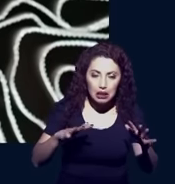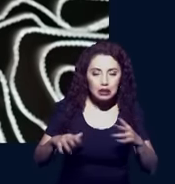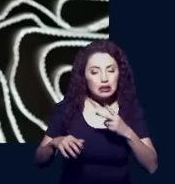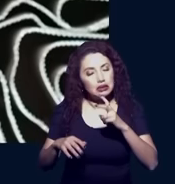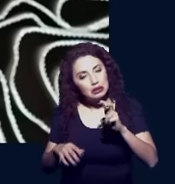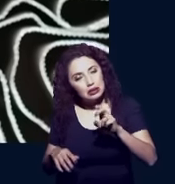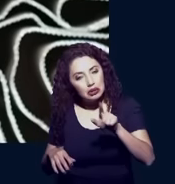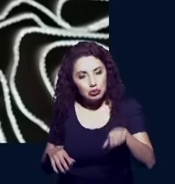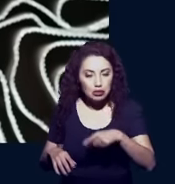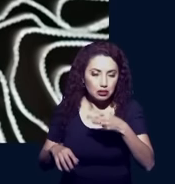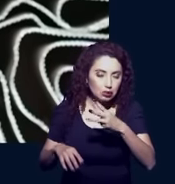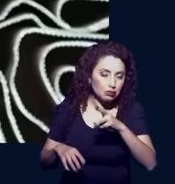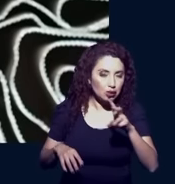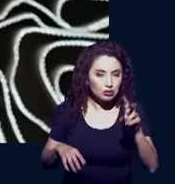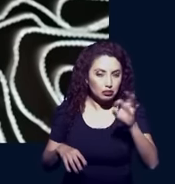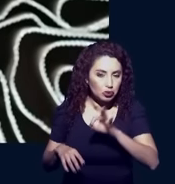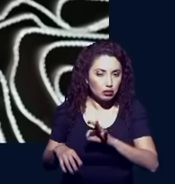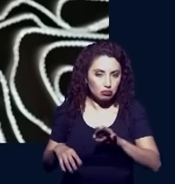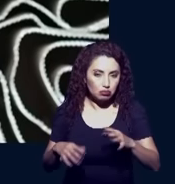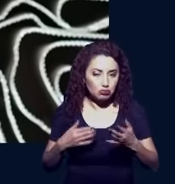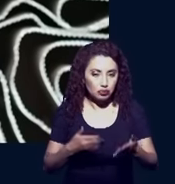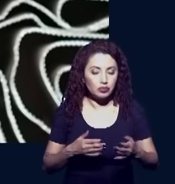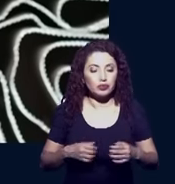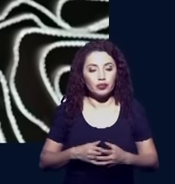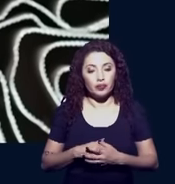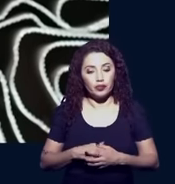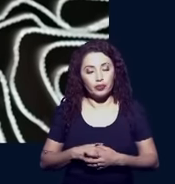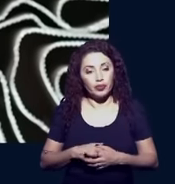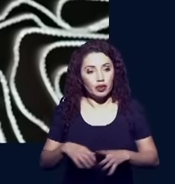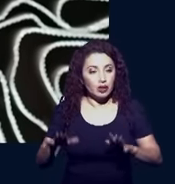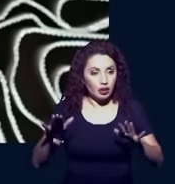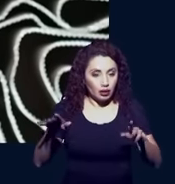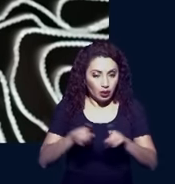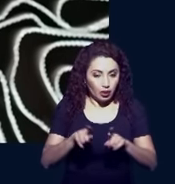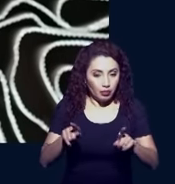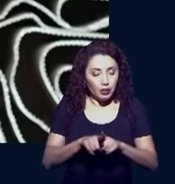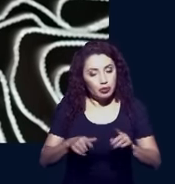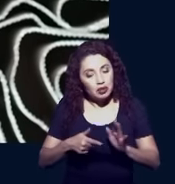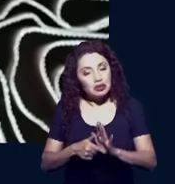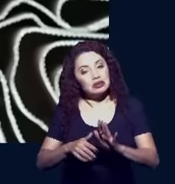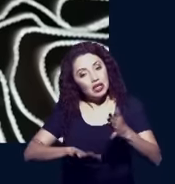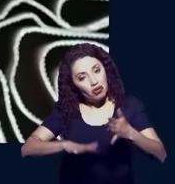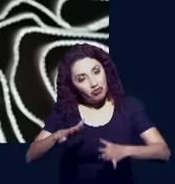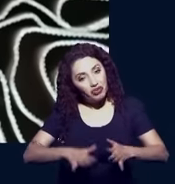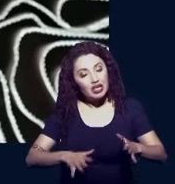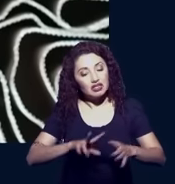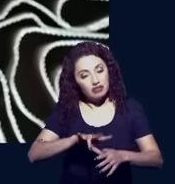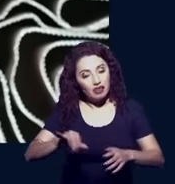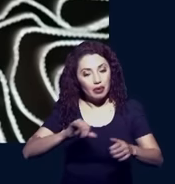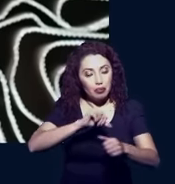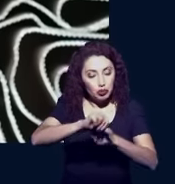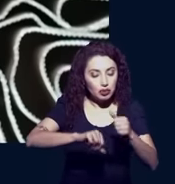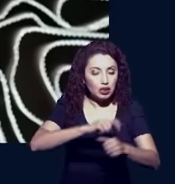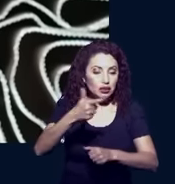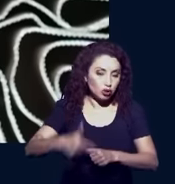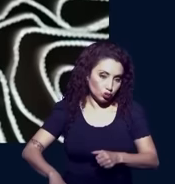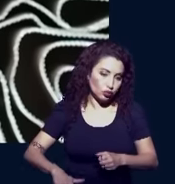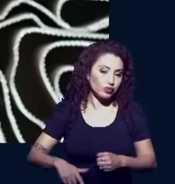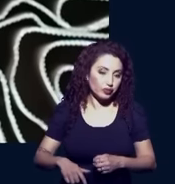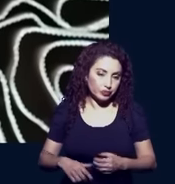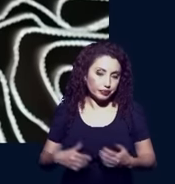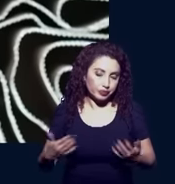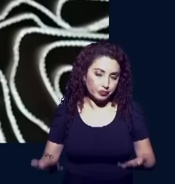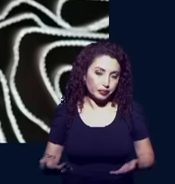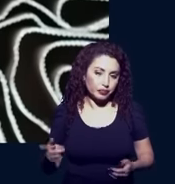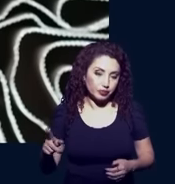e e e com uma indicação de que ainda pode eh ter mais mudanças e a gente vive